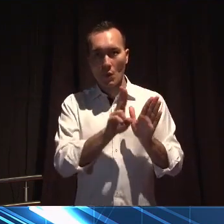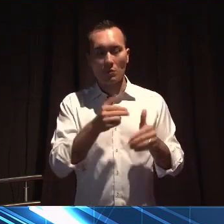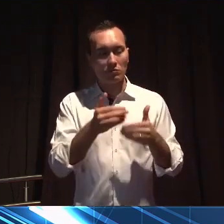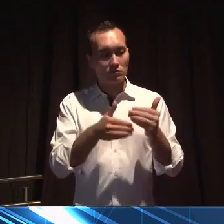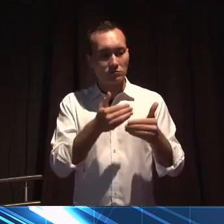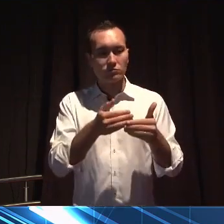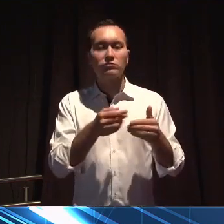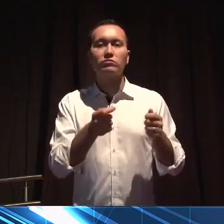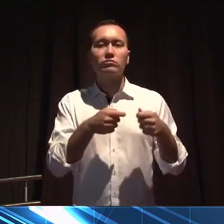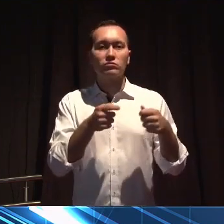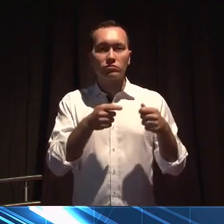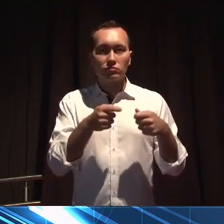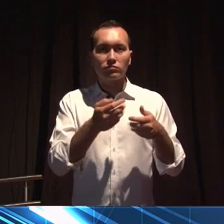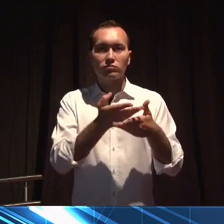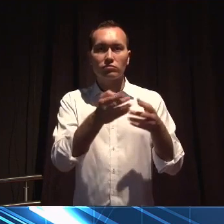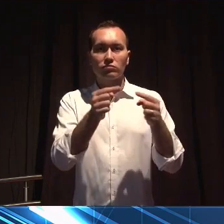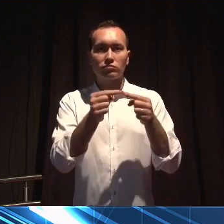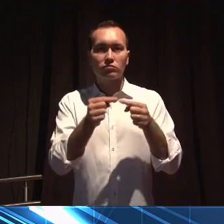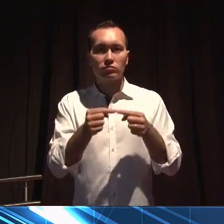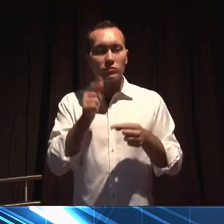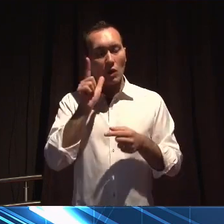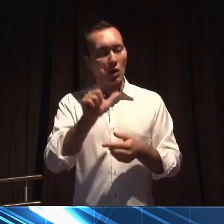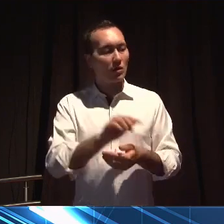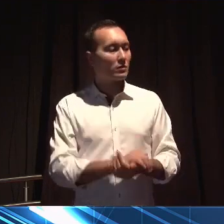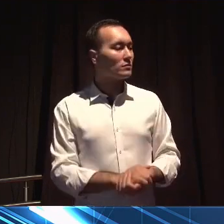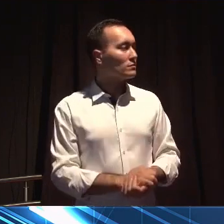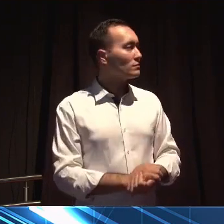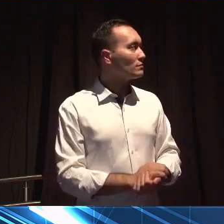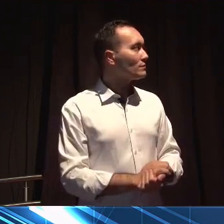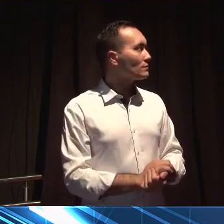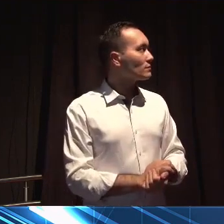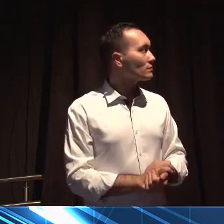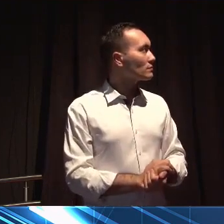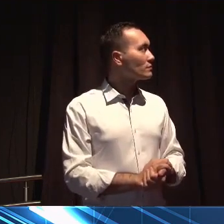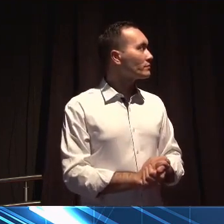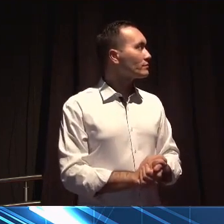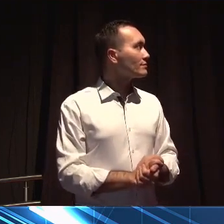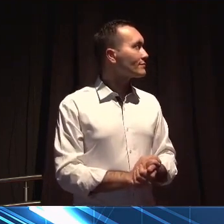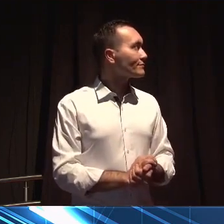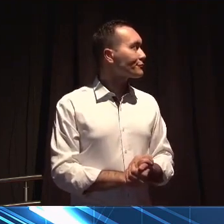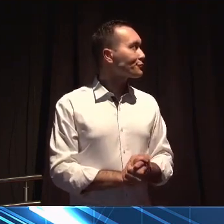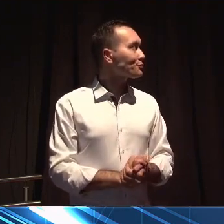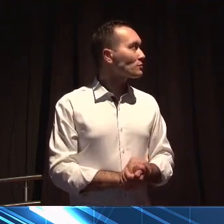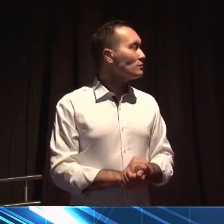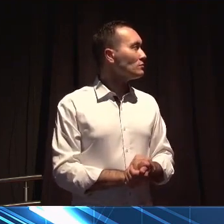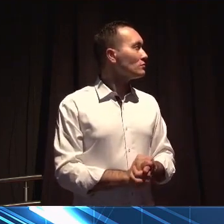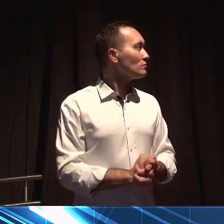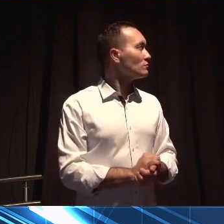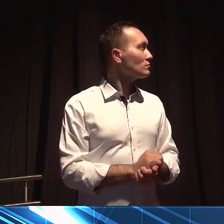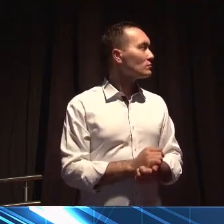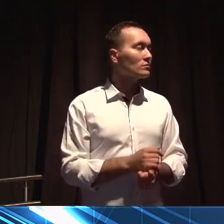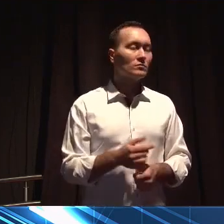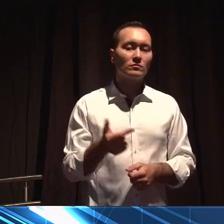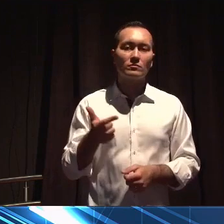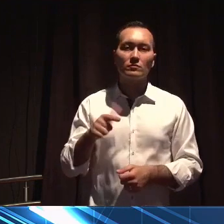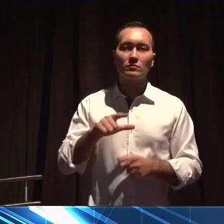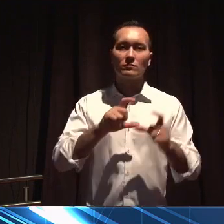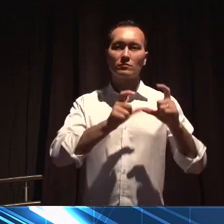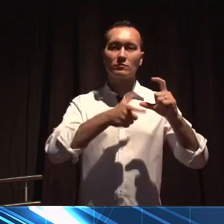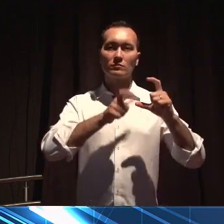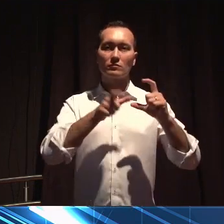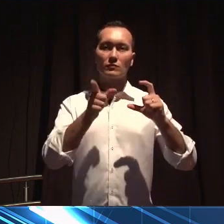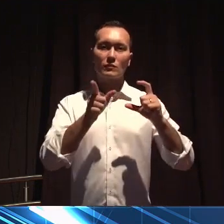Outra coisa, sobre usar Node em grande escala, né? Além da simplicidade ali que eu falei, outra coisa é